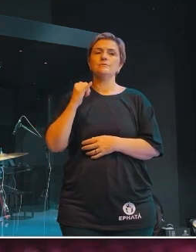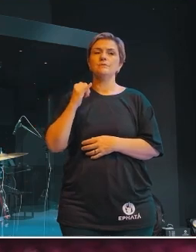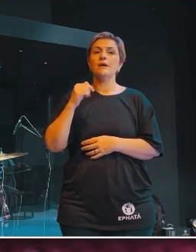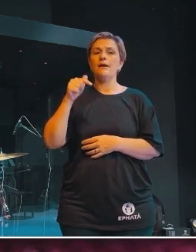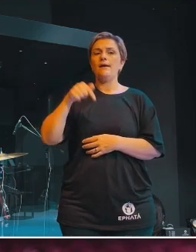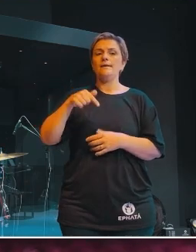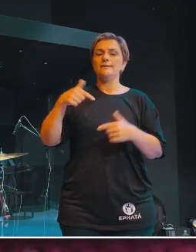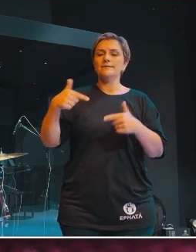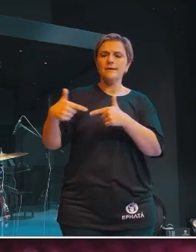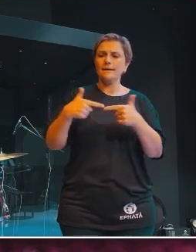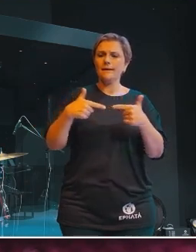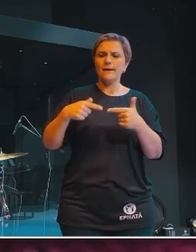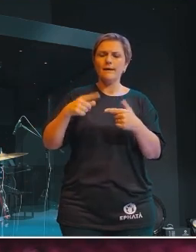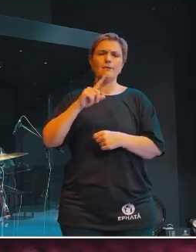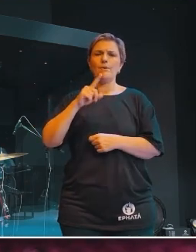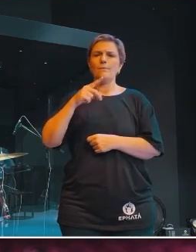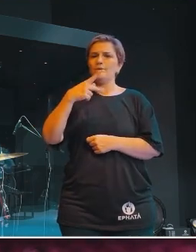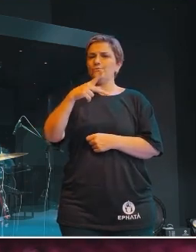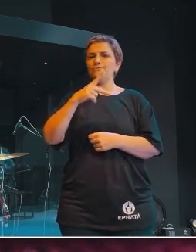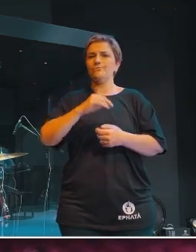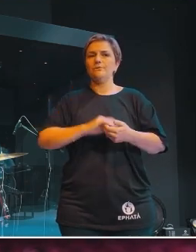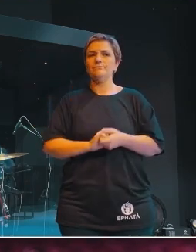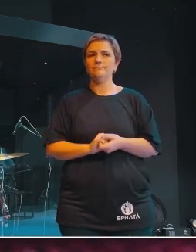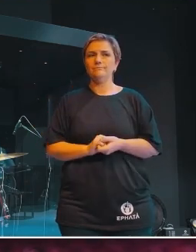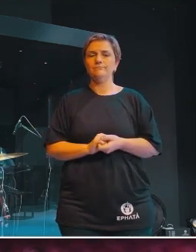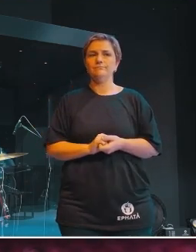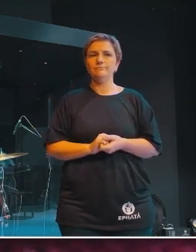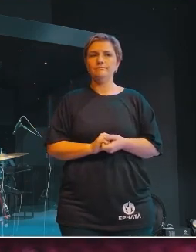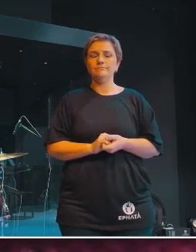essa guerra não é mais sua,